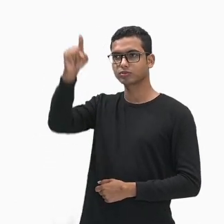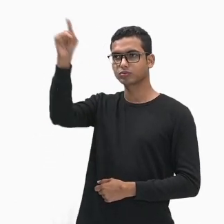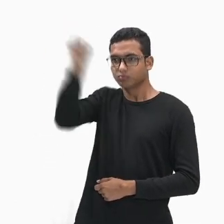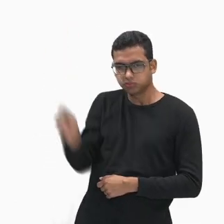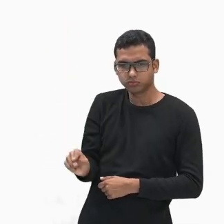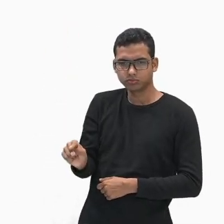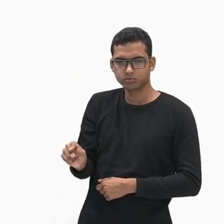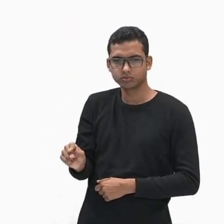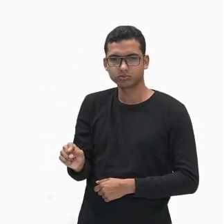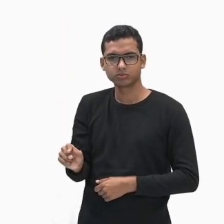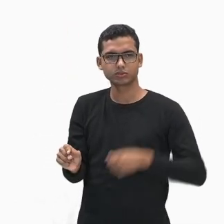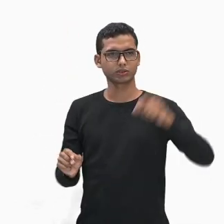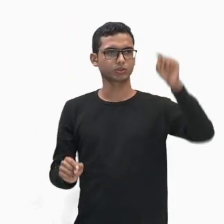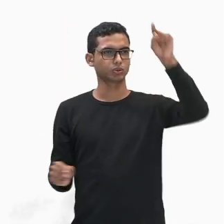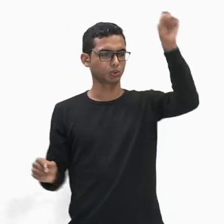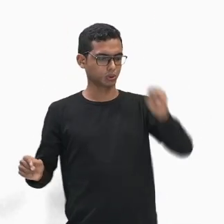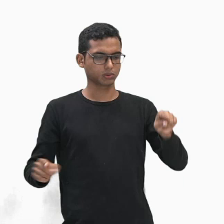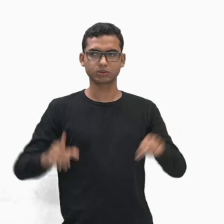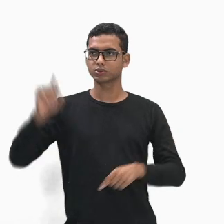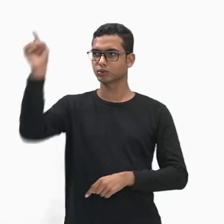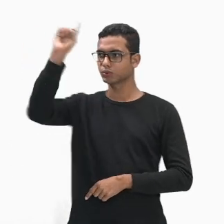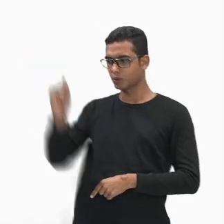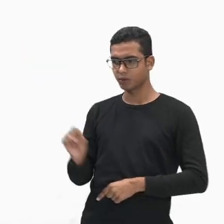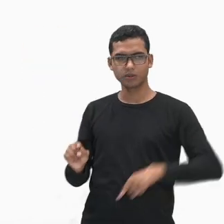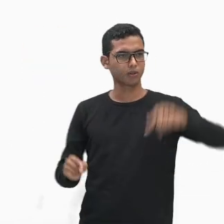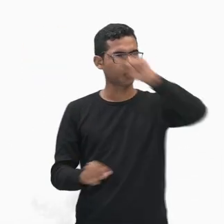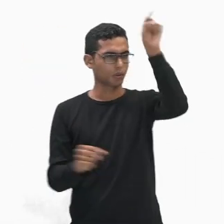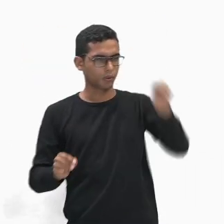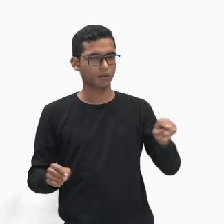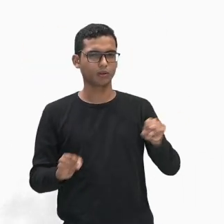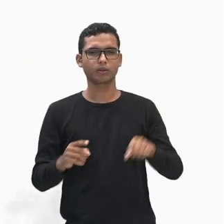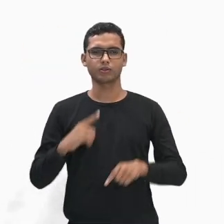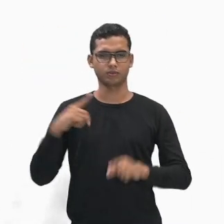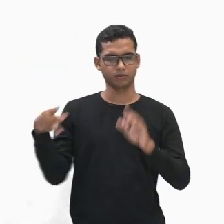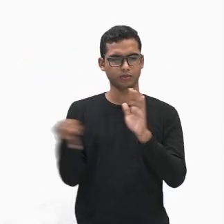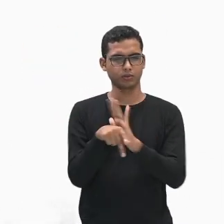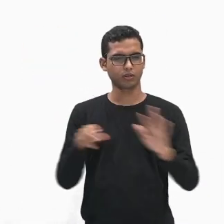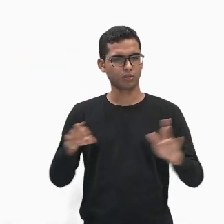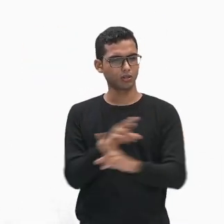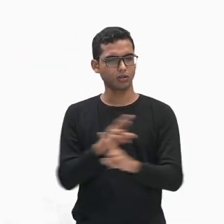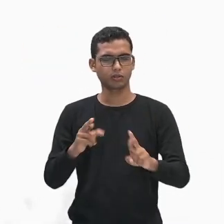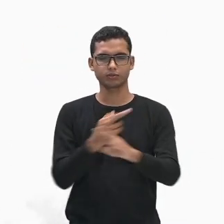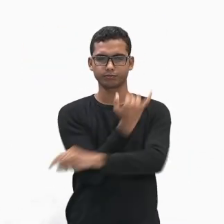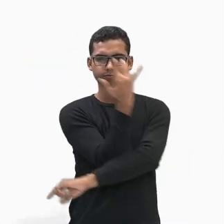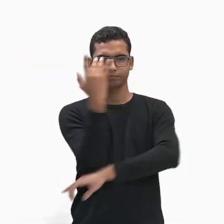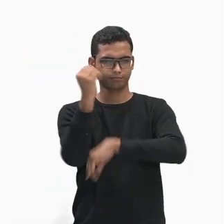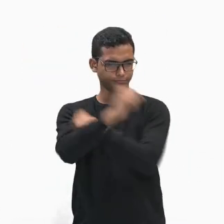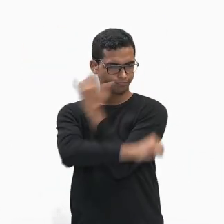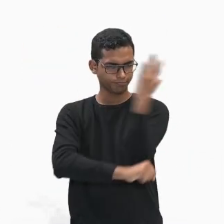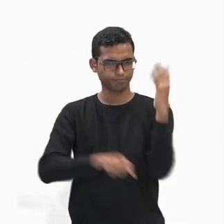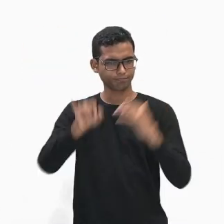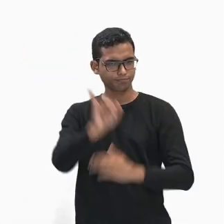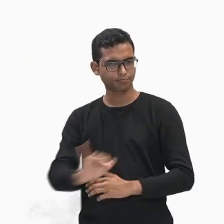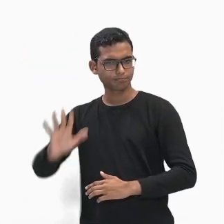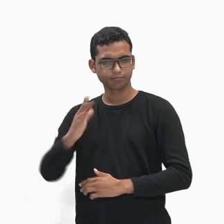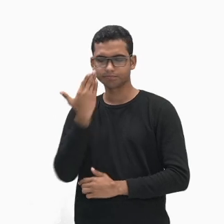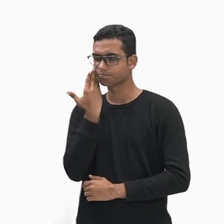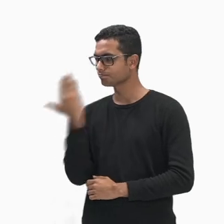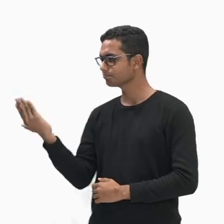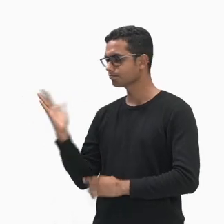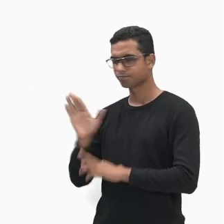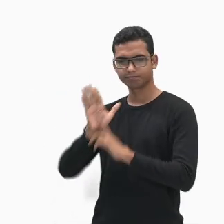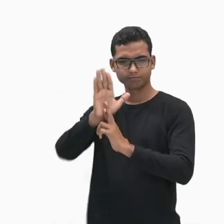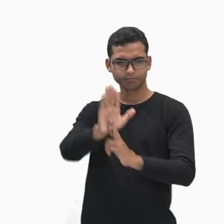fenômenos elétricos envolvidos com a natureza, eu tenho aí essa imagem que representa